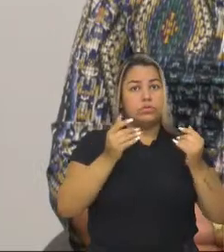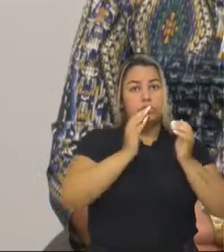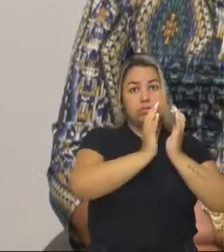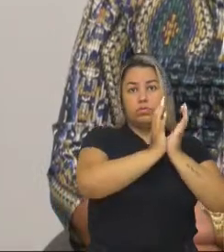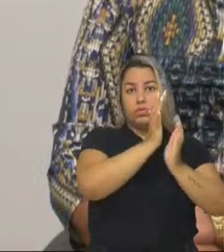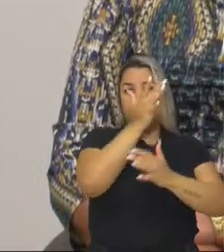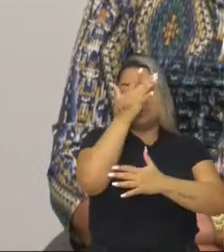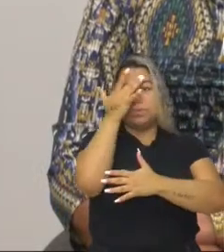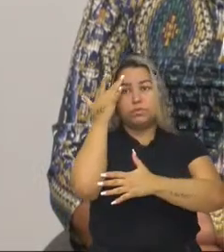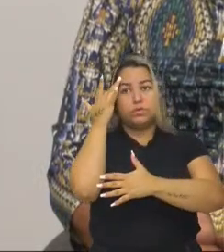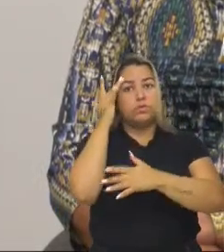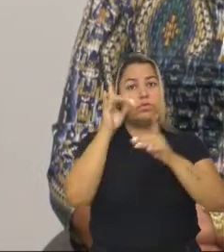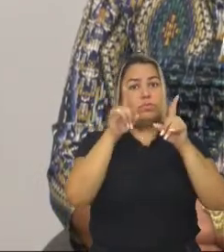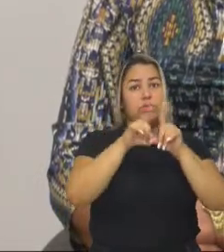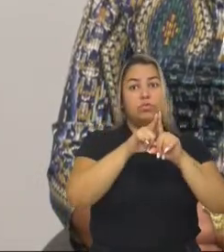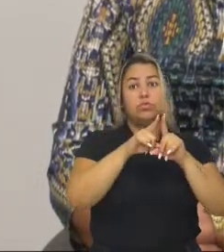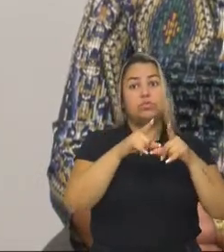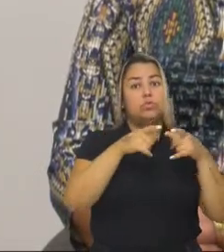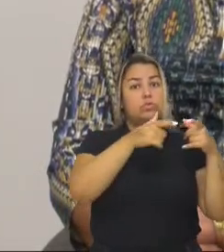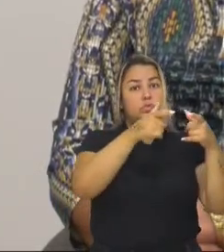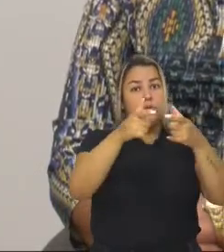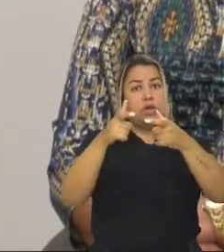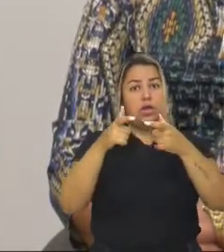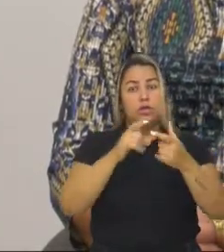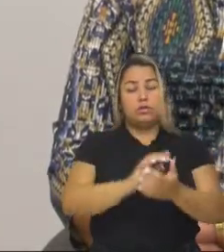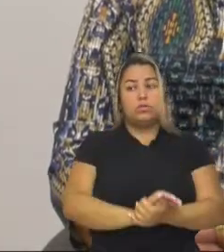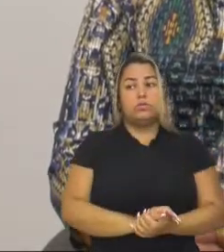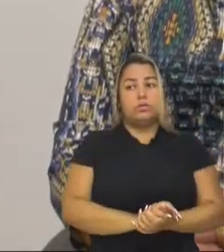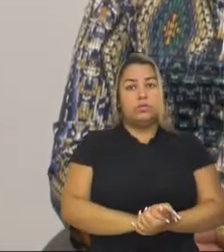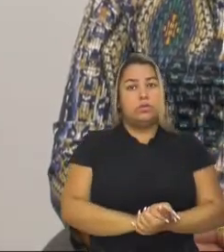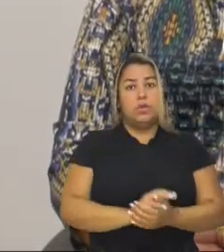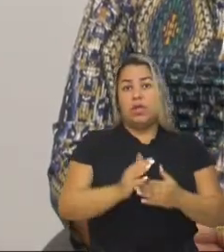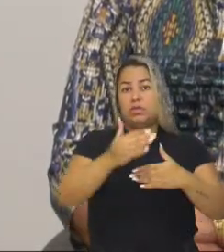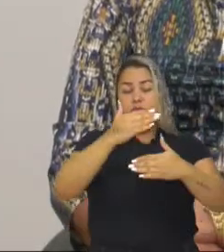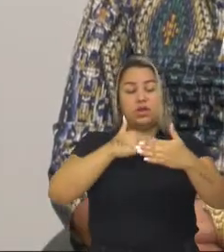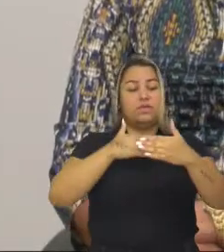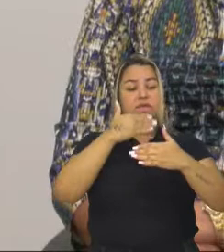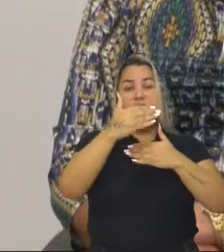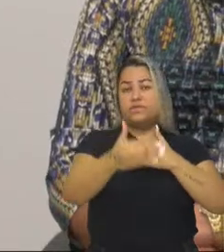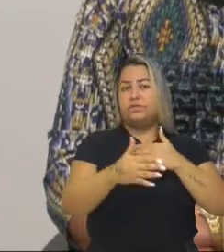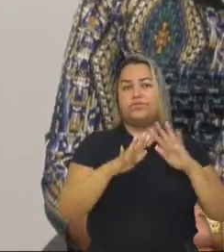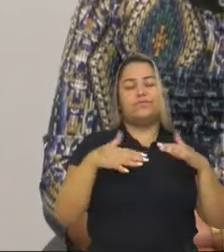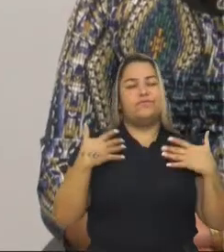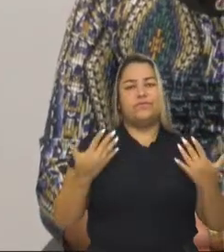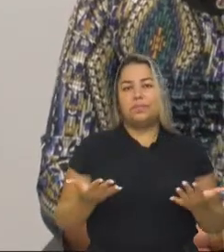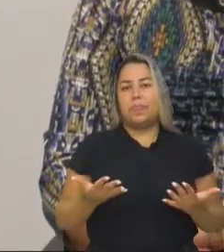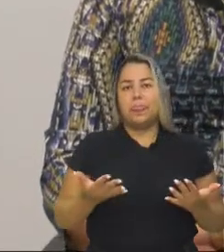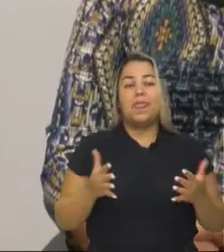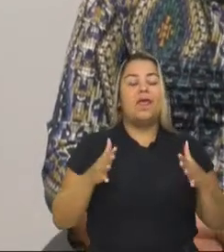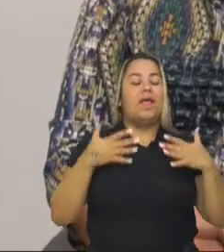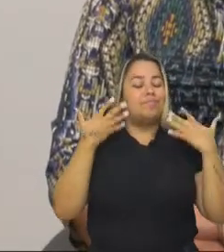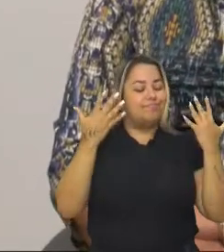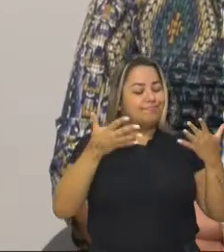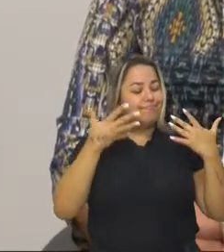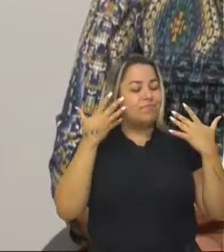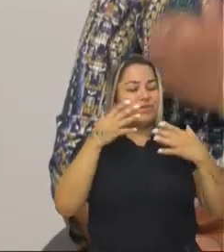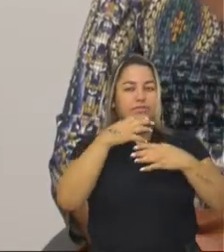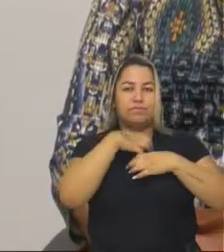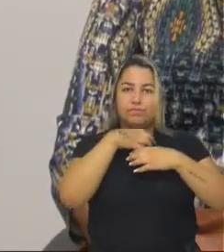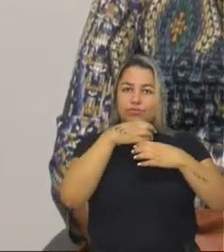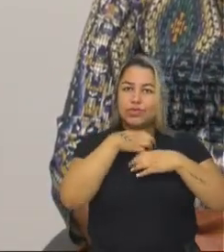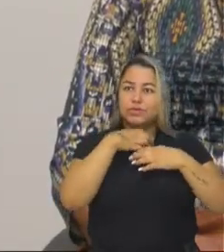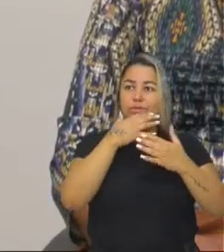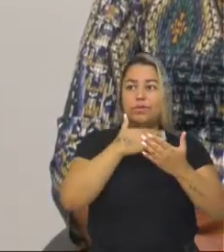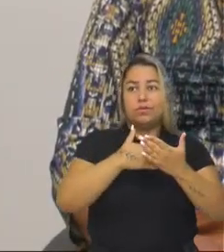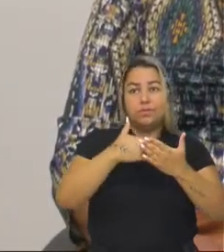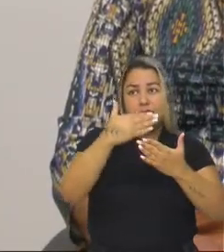muitas pessoas, por todos os lados, assim, do lado, da frente, atrás, enfim. Então, é com muita alegria que eu começo aqui. E, para